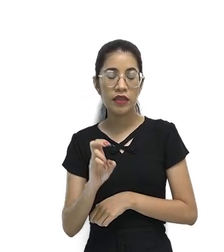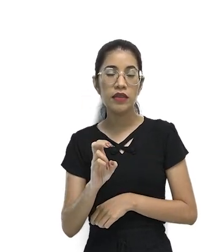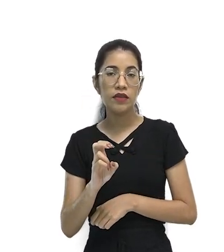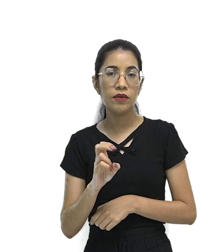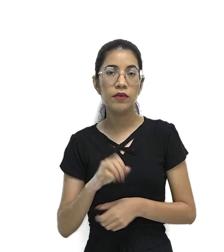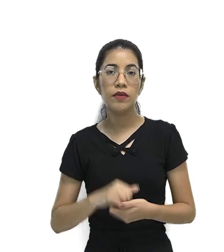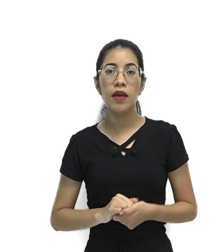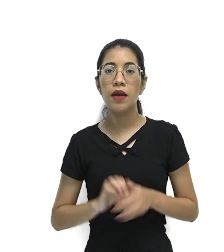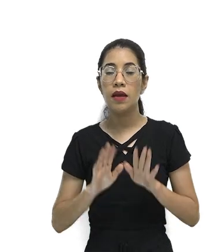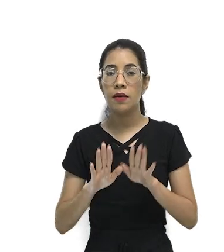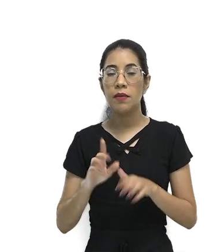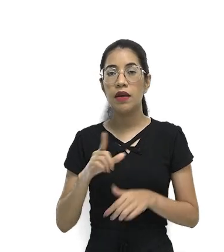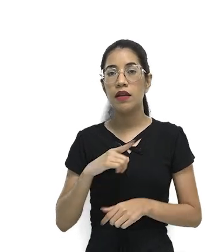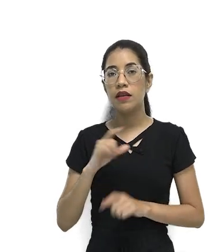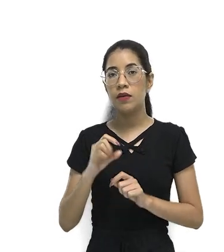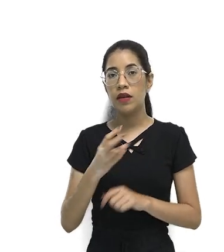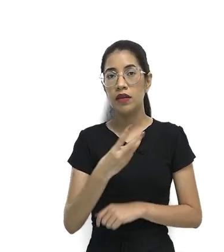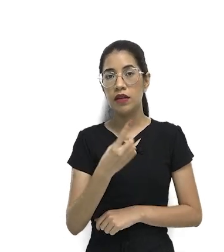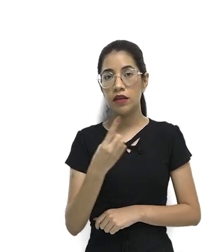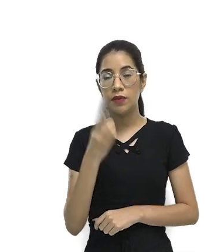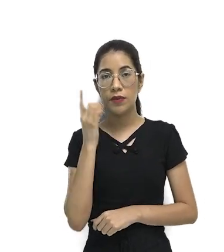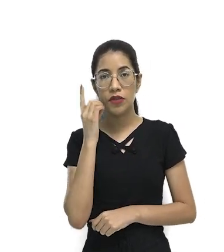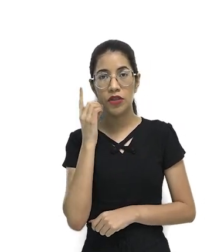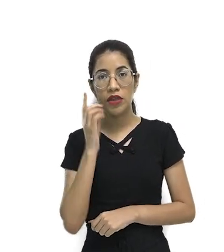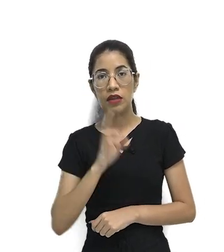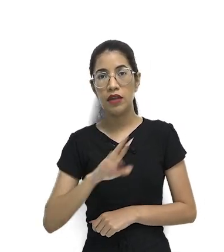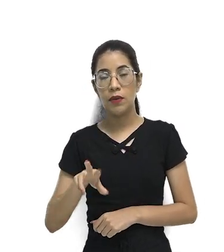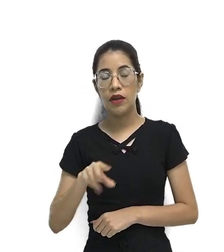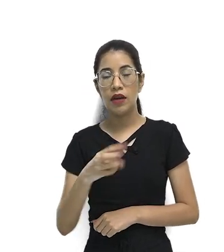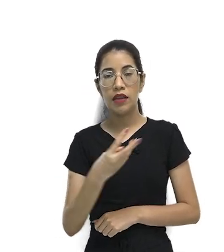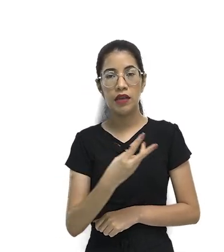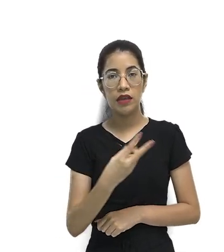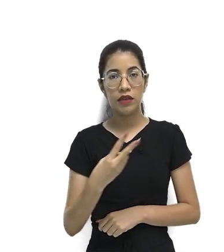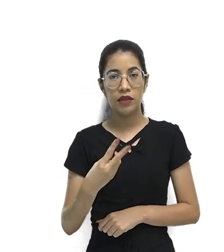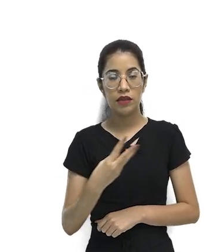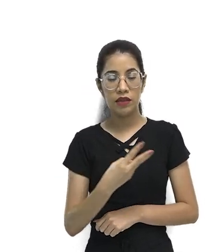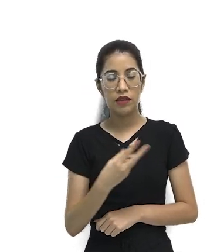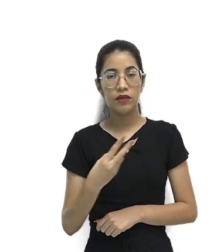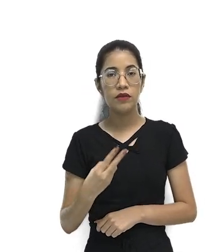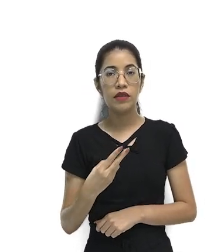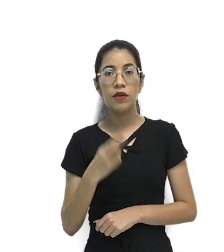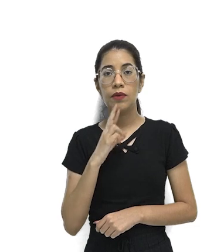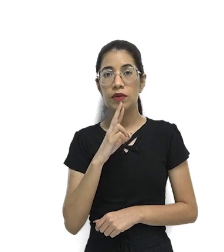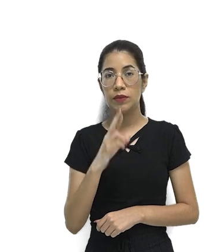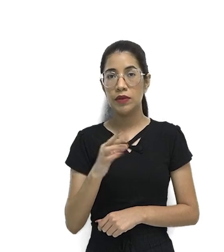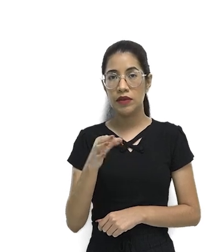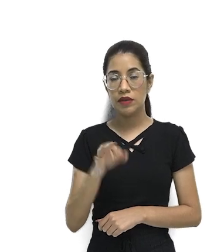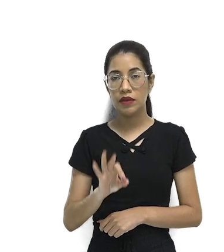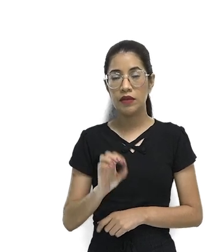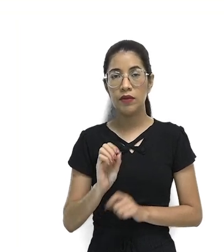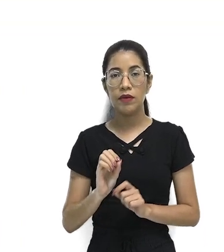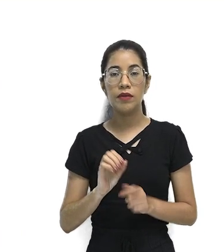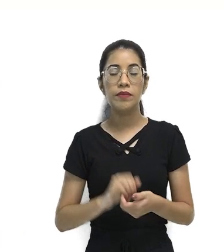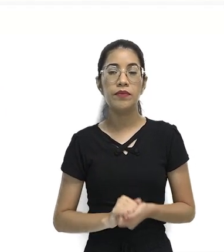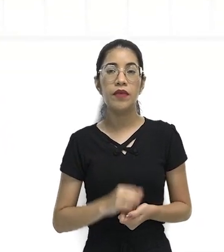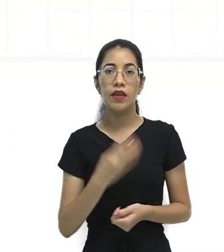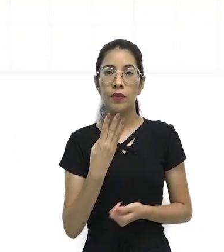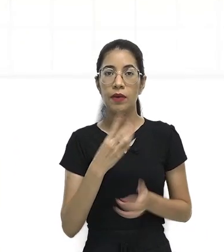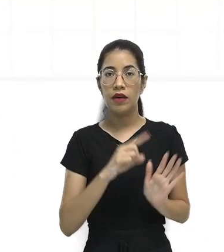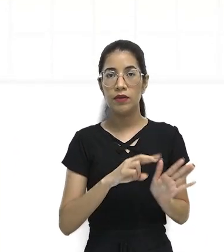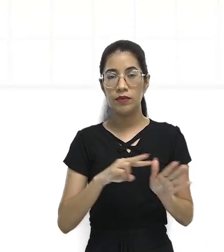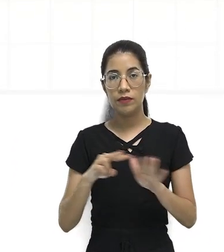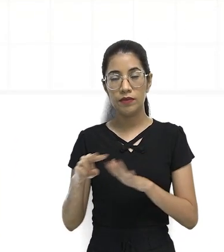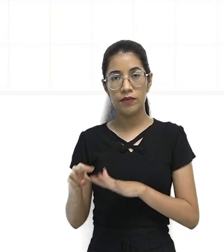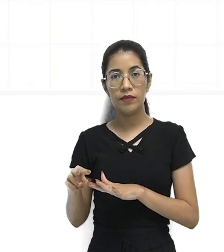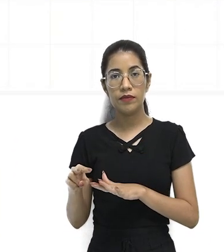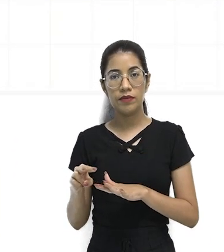Como eu só tenho 31 dias e não 32, então a resposta correta é 4